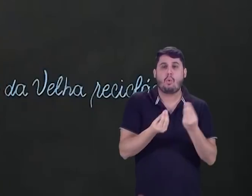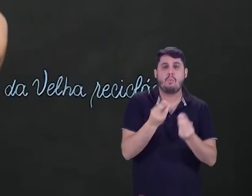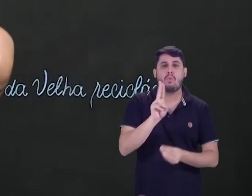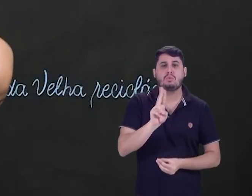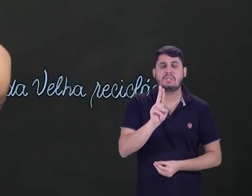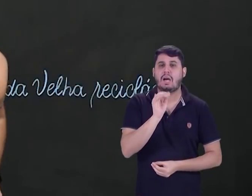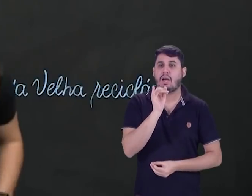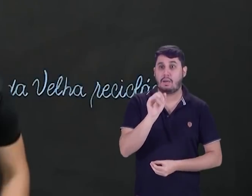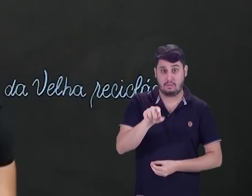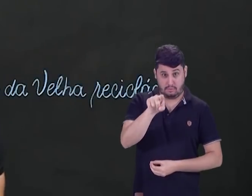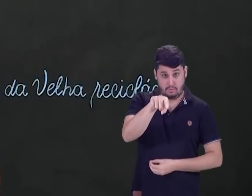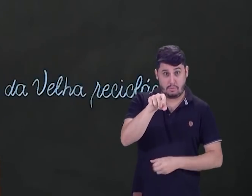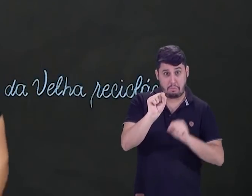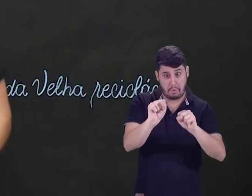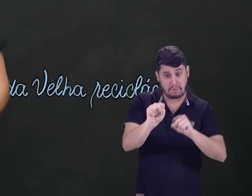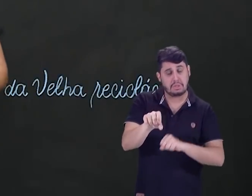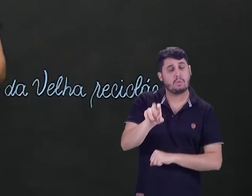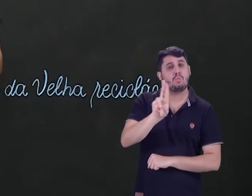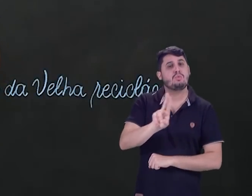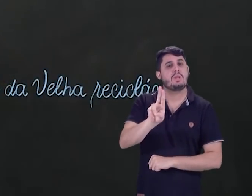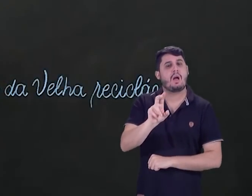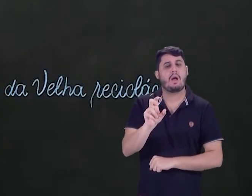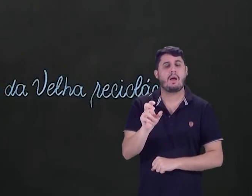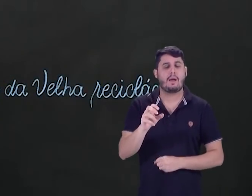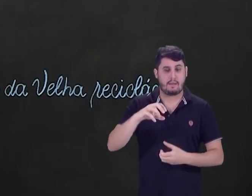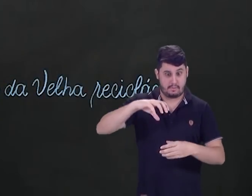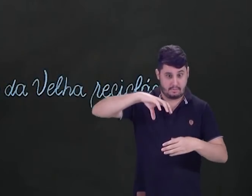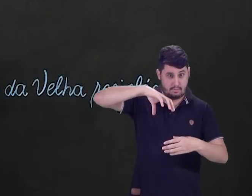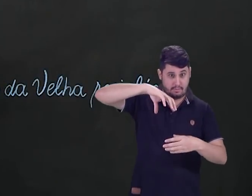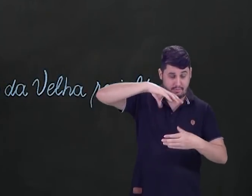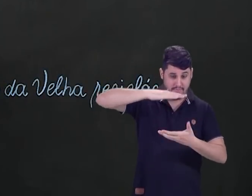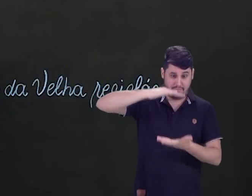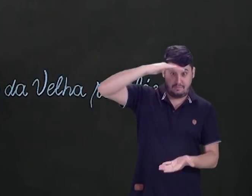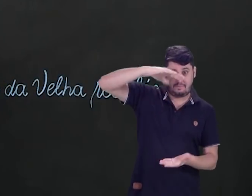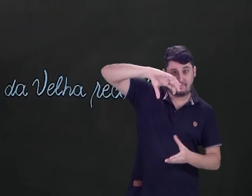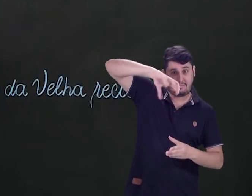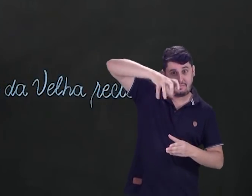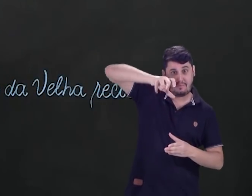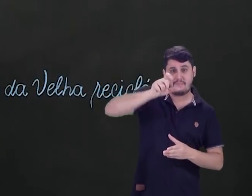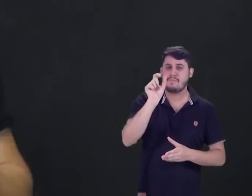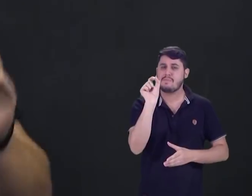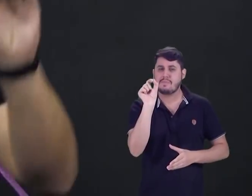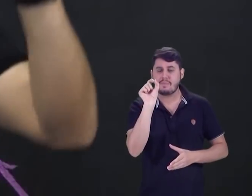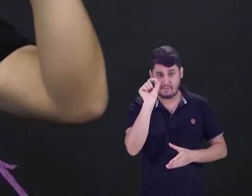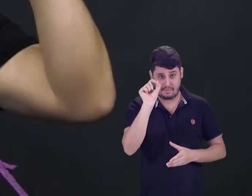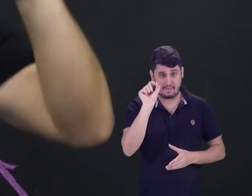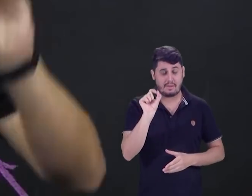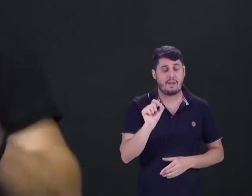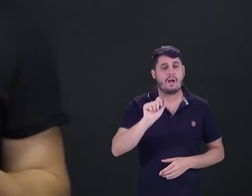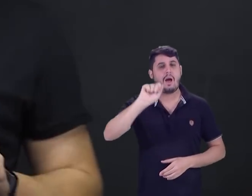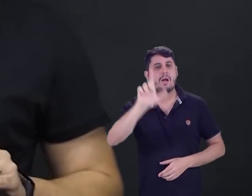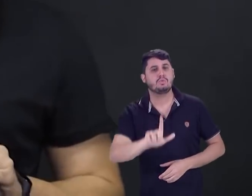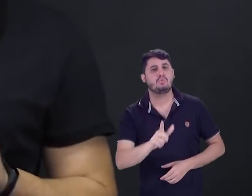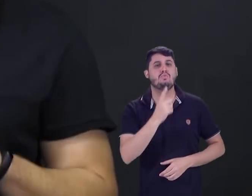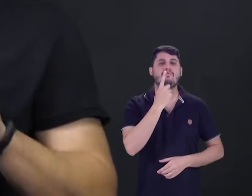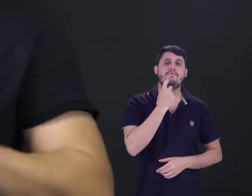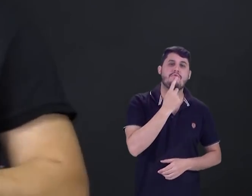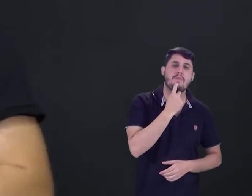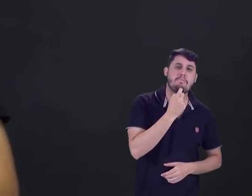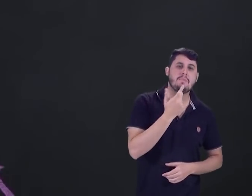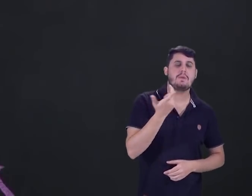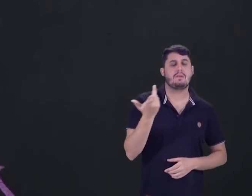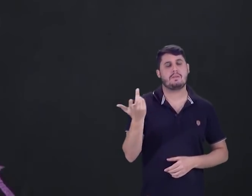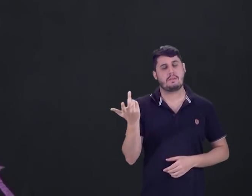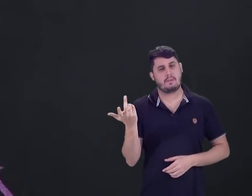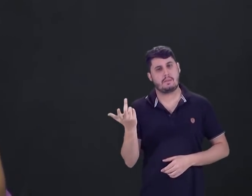plásticas. Eu peguei aqui algumas tampinhas. Tenho aqui tampinha azul, tampinha vermelha, tampinha branca,